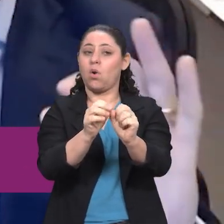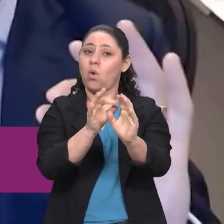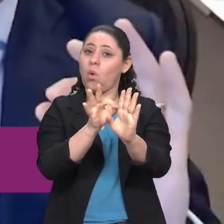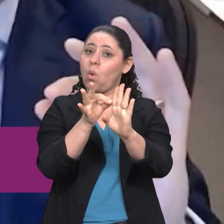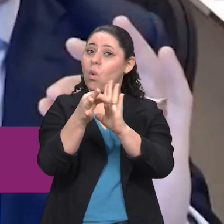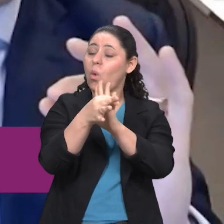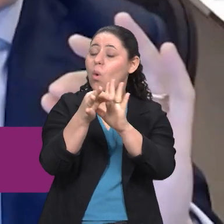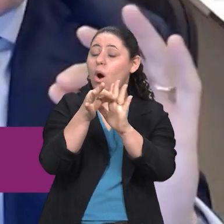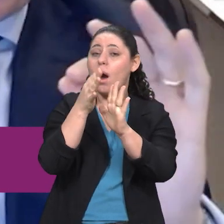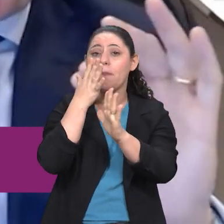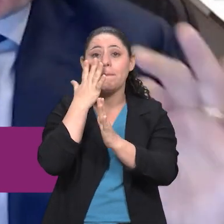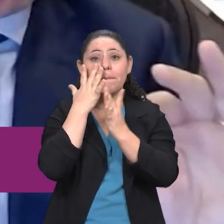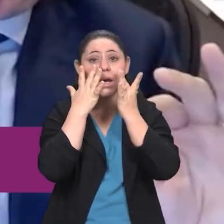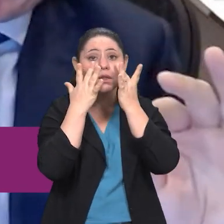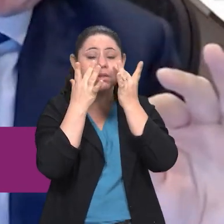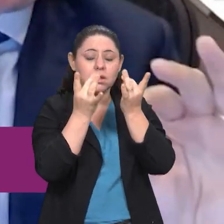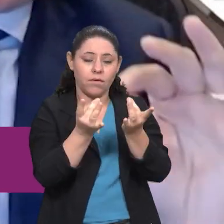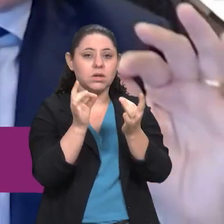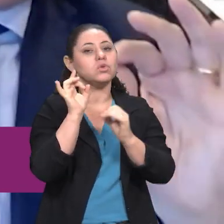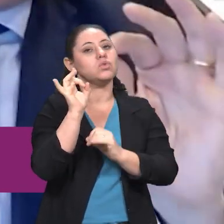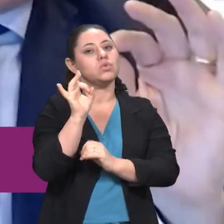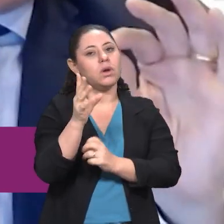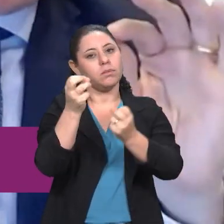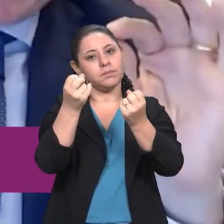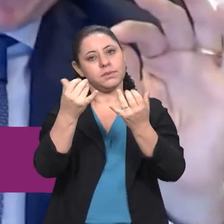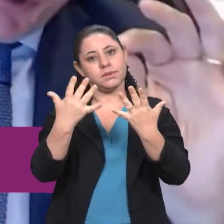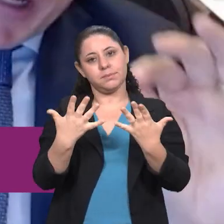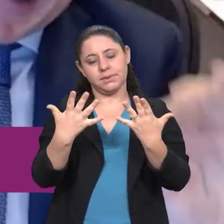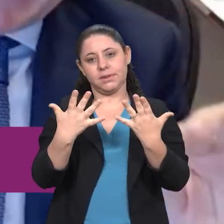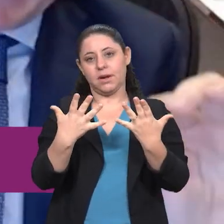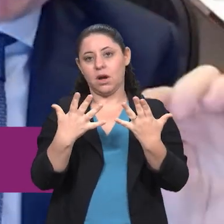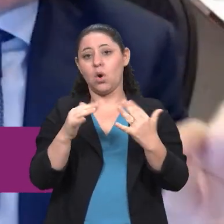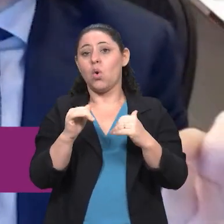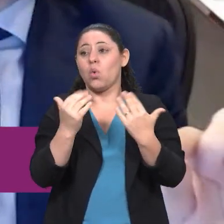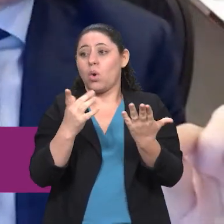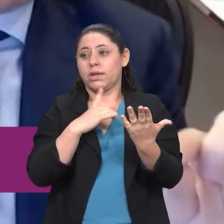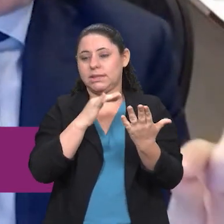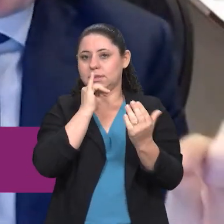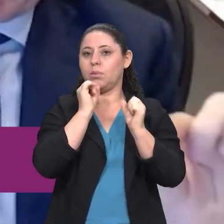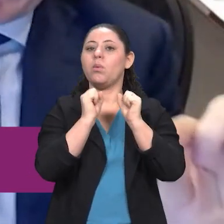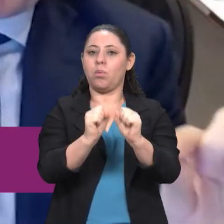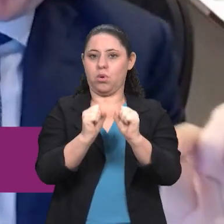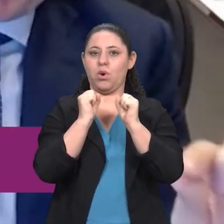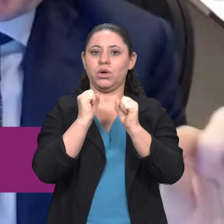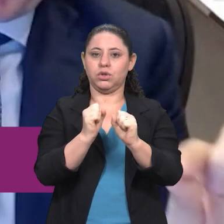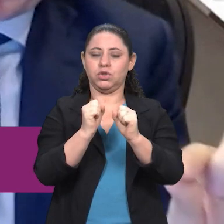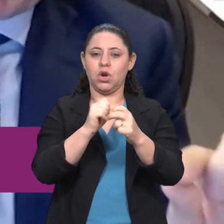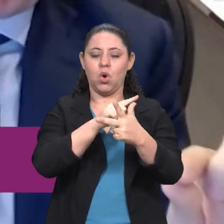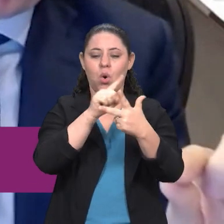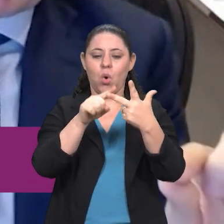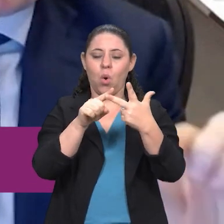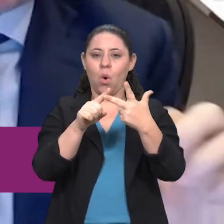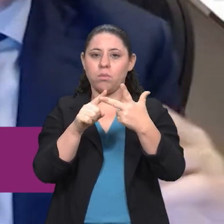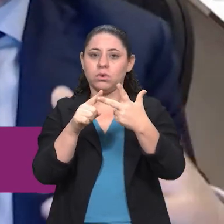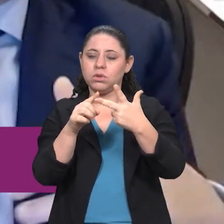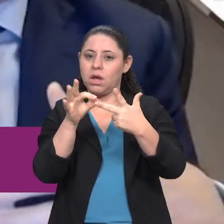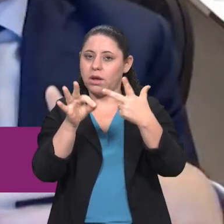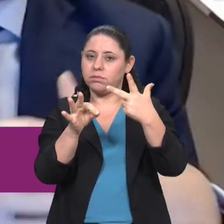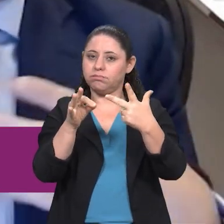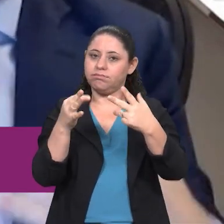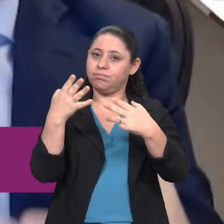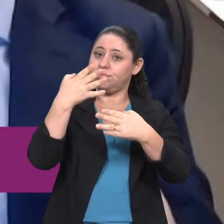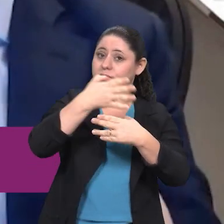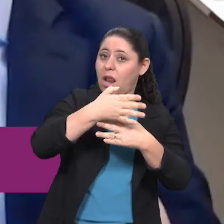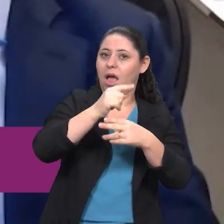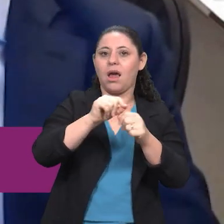observação somente para deixar pontuado a excepcionalidade dessa intervenção que deve haver por parte do judiciário.